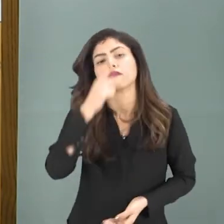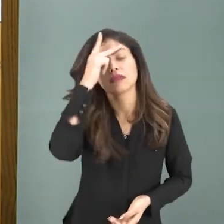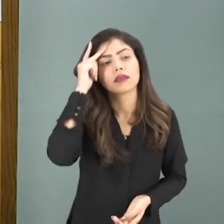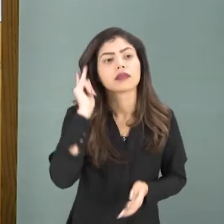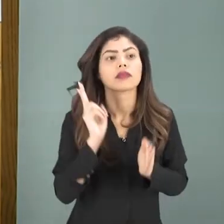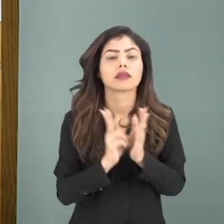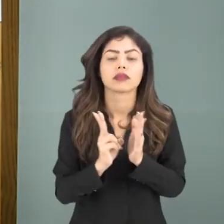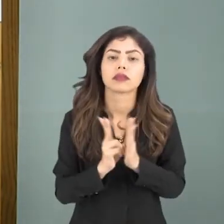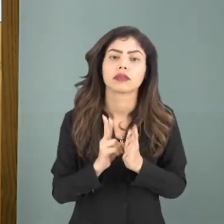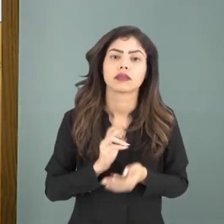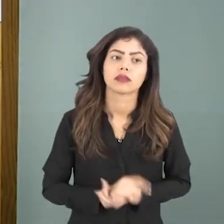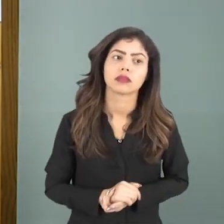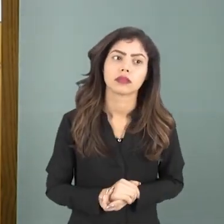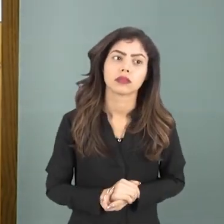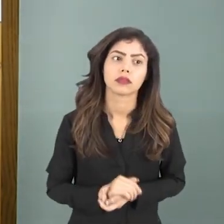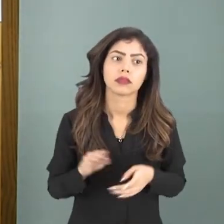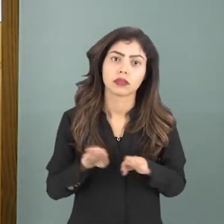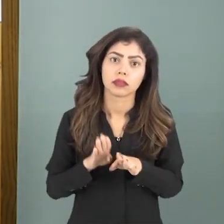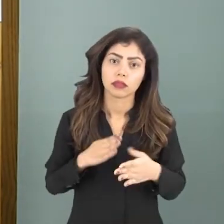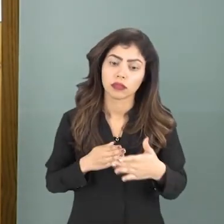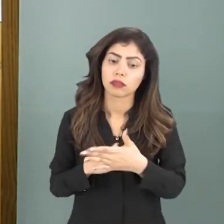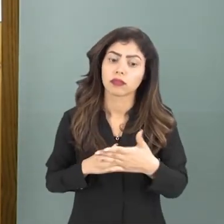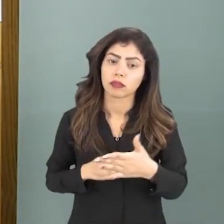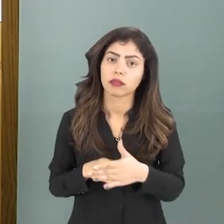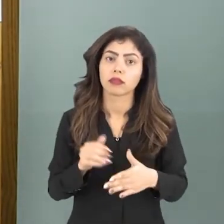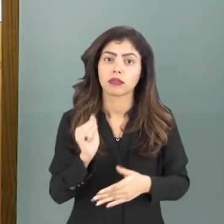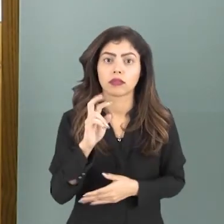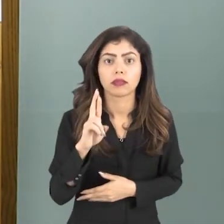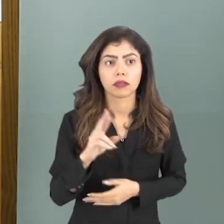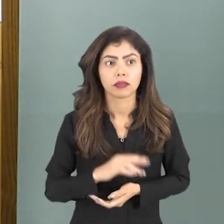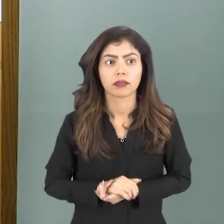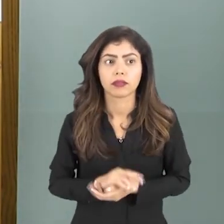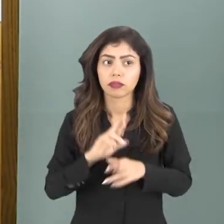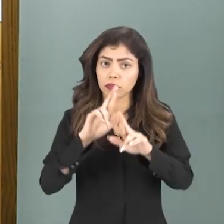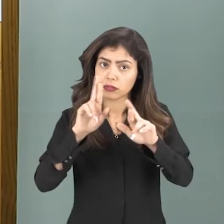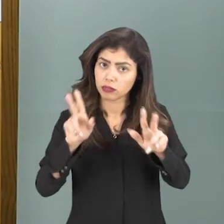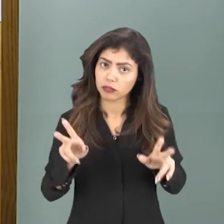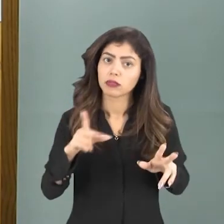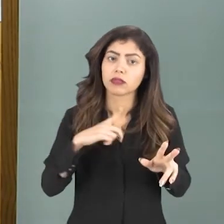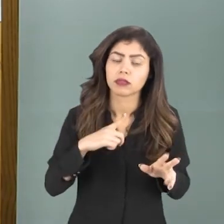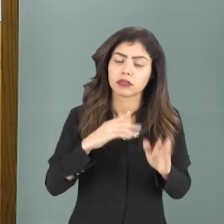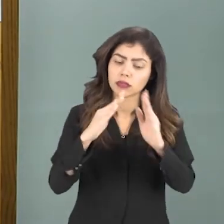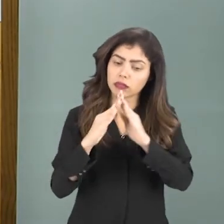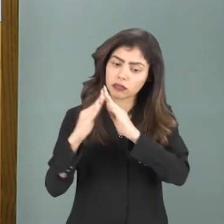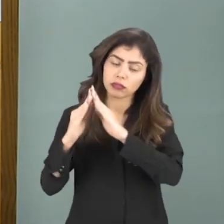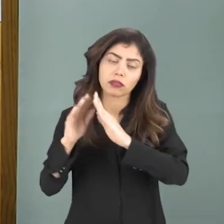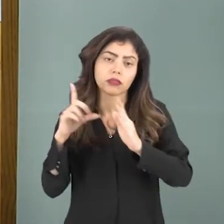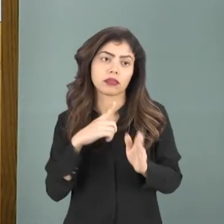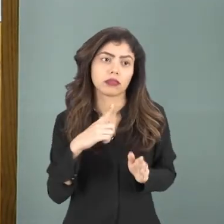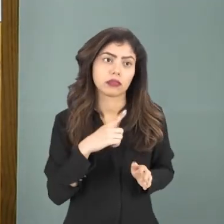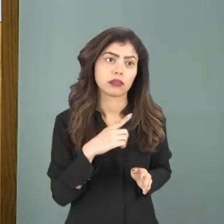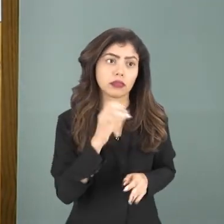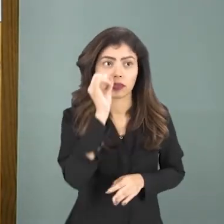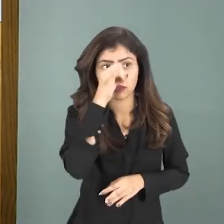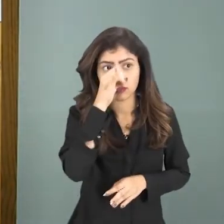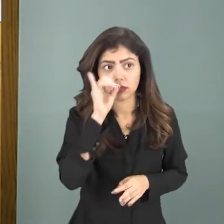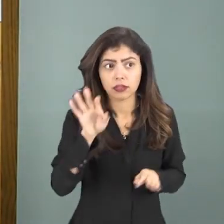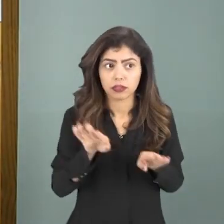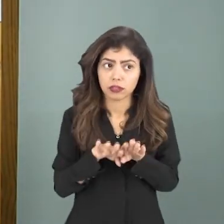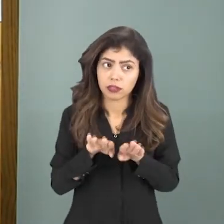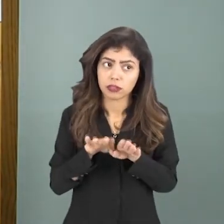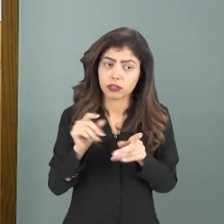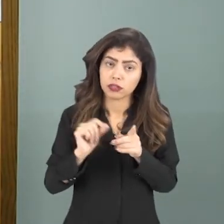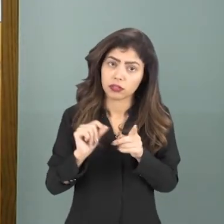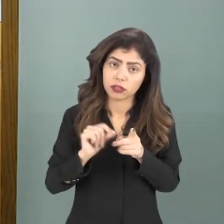indígenas, e além de permitir a entrada de ar, diferente de outros tipos de moradia. O porquinho da